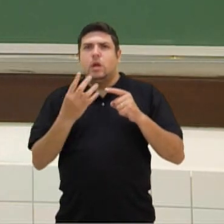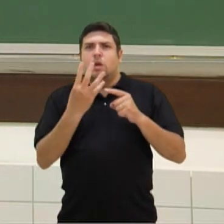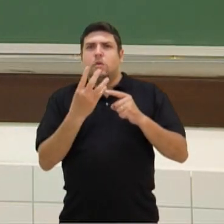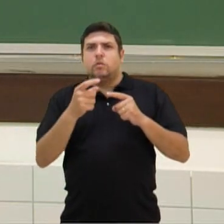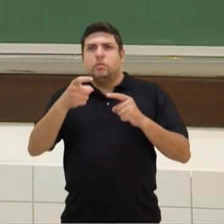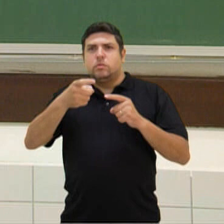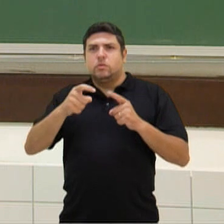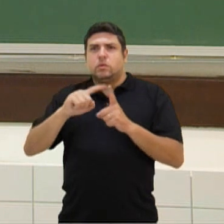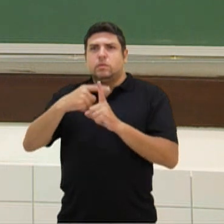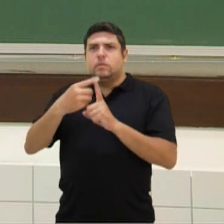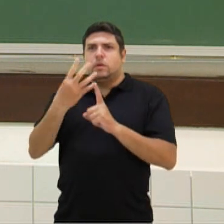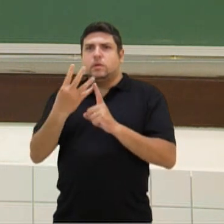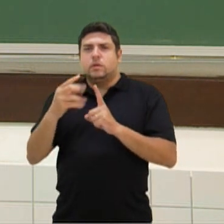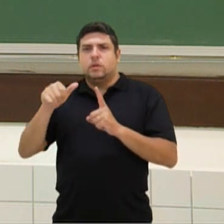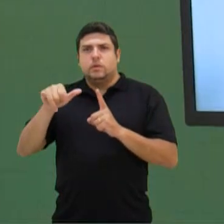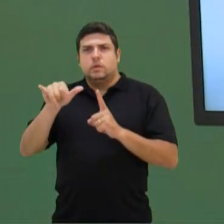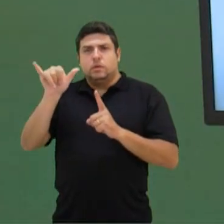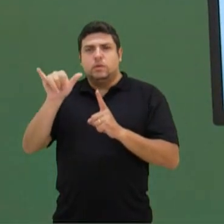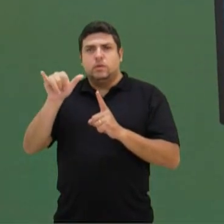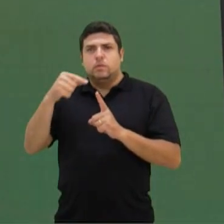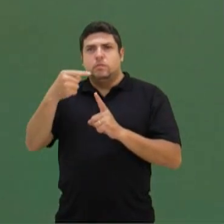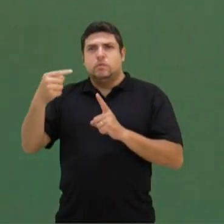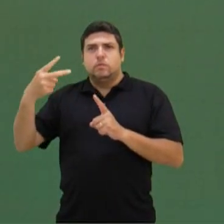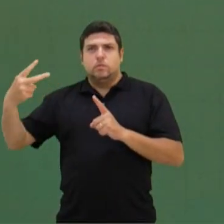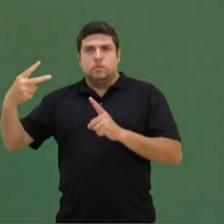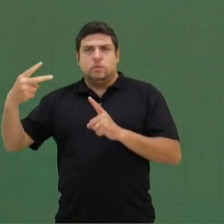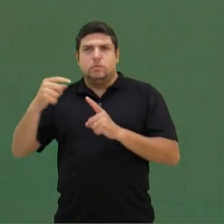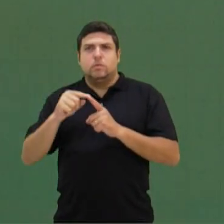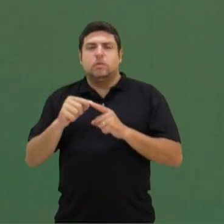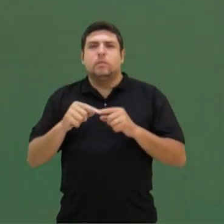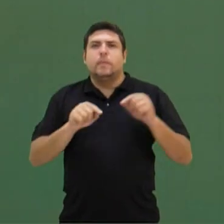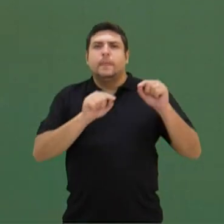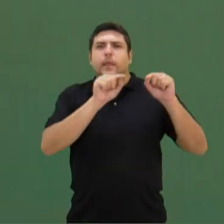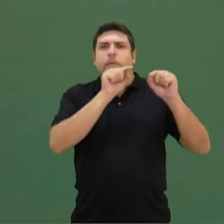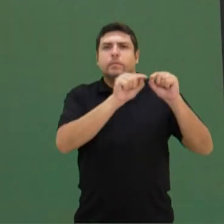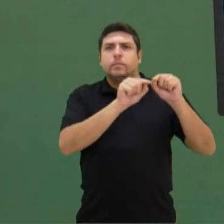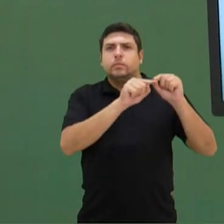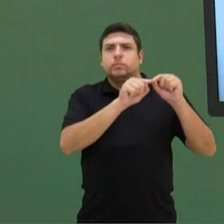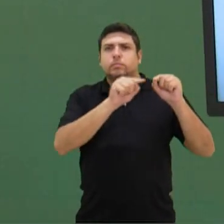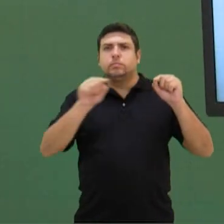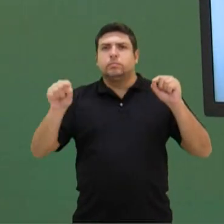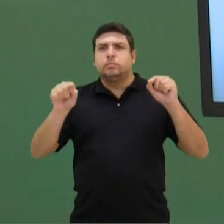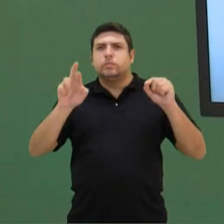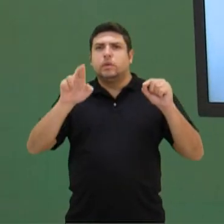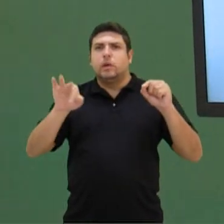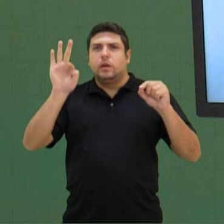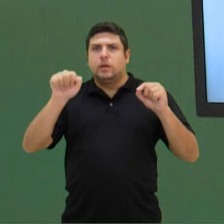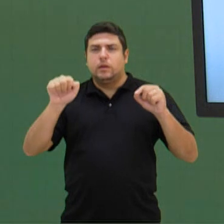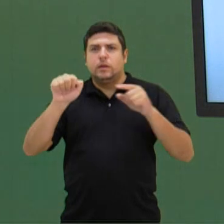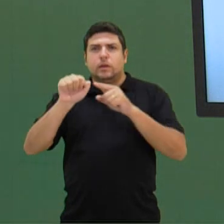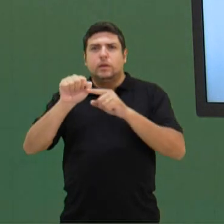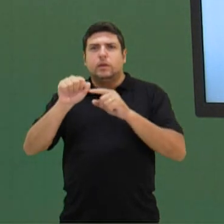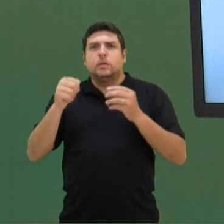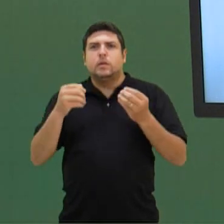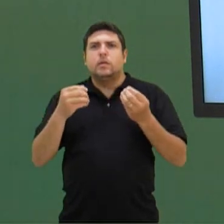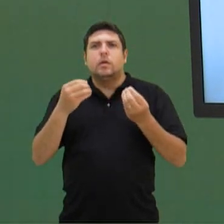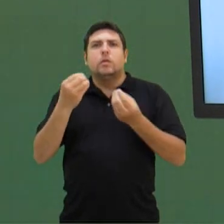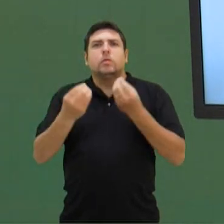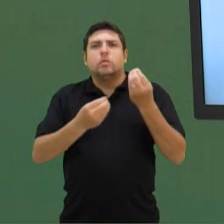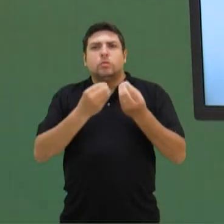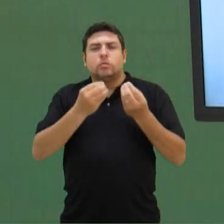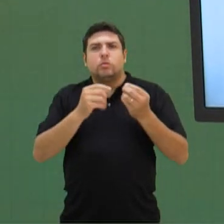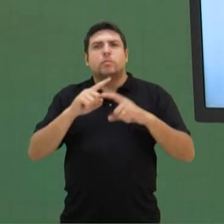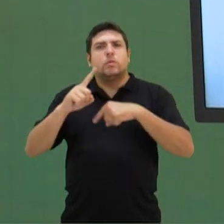menos 2. Fórmula da distância entre ponto e reta. Ele usou a mesma estrutura que nós vamos usar lá na